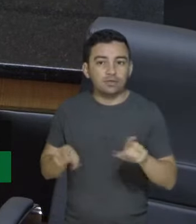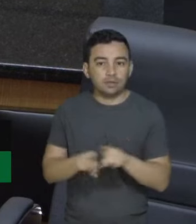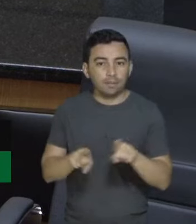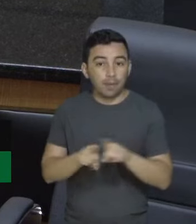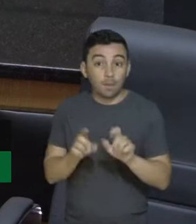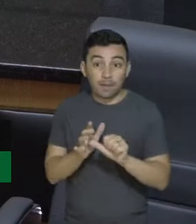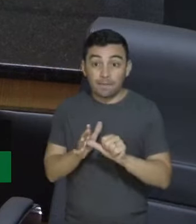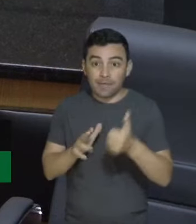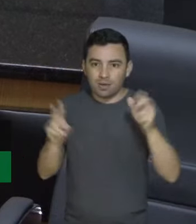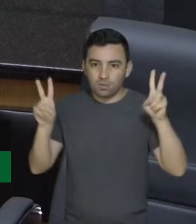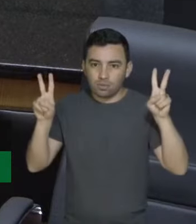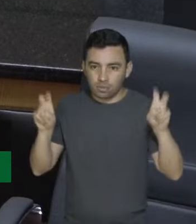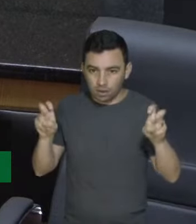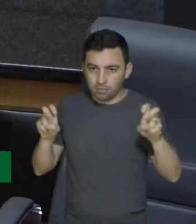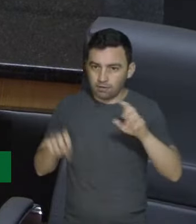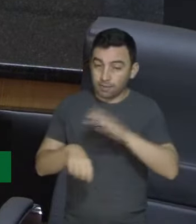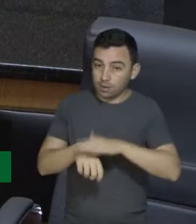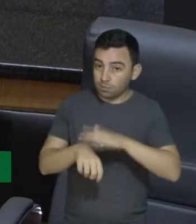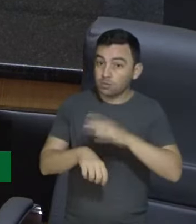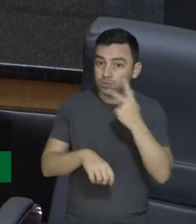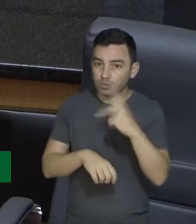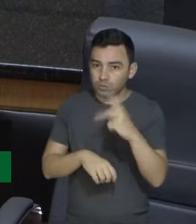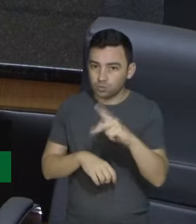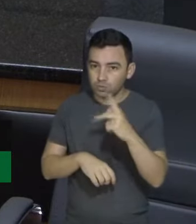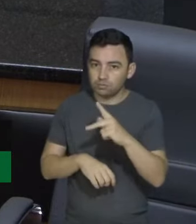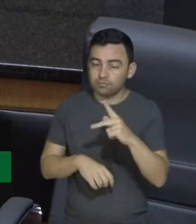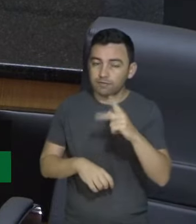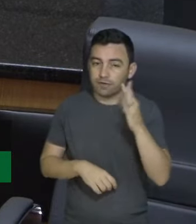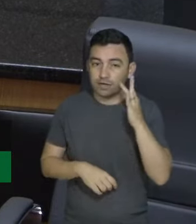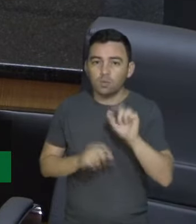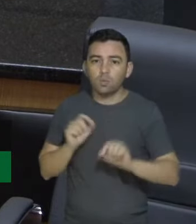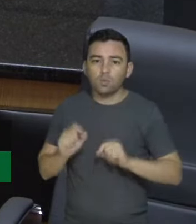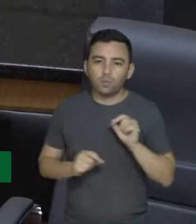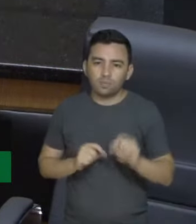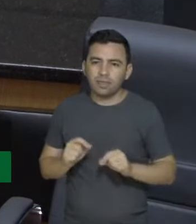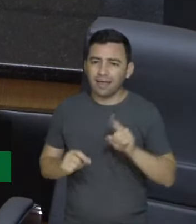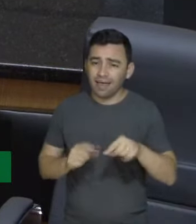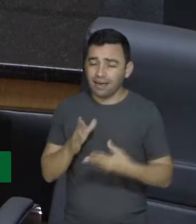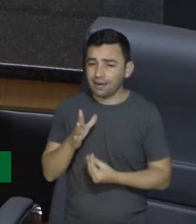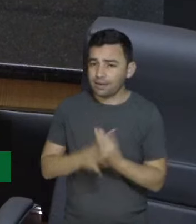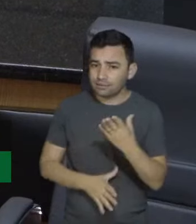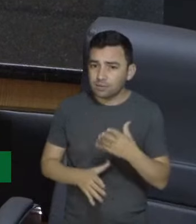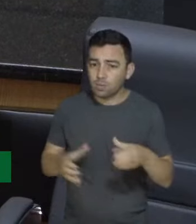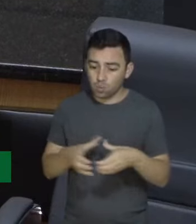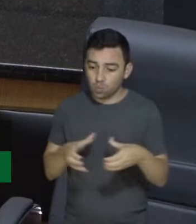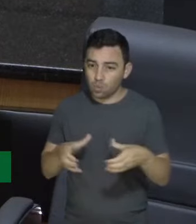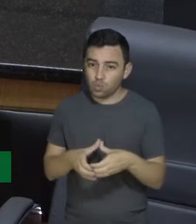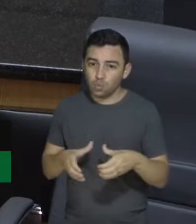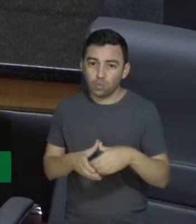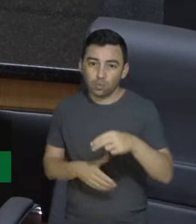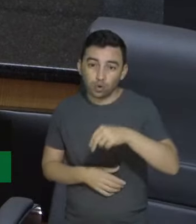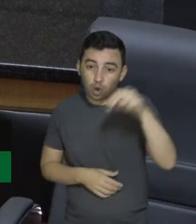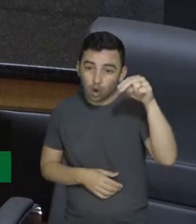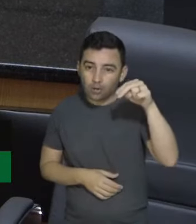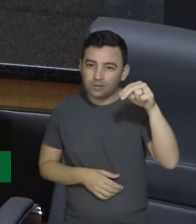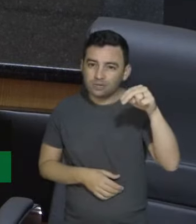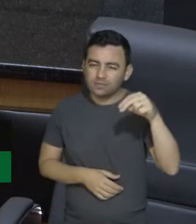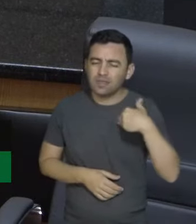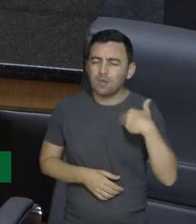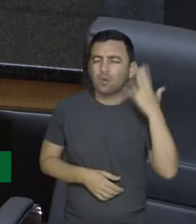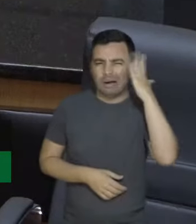assunto abordado por Vossa Excelência, deputado Fernando, que é a criação da bancada do Norte. Vejo como muito